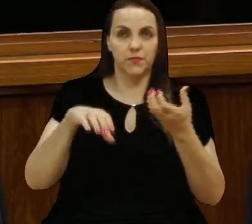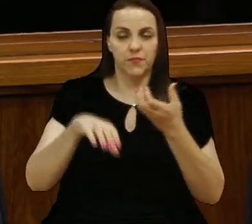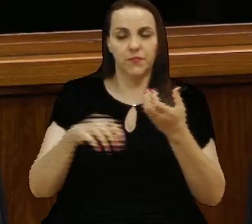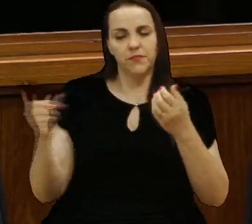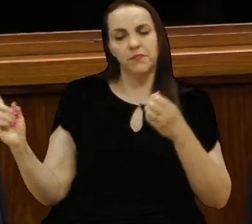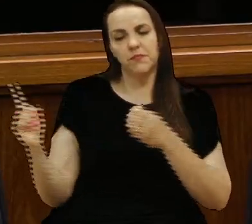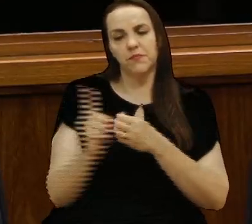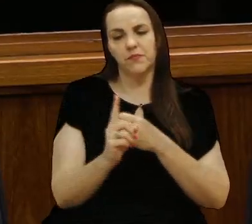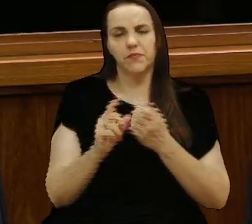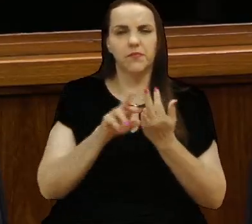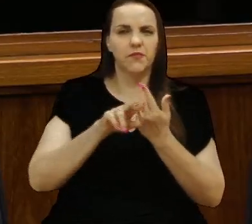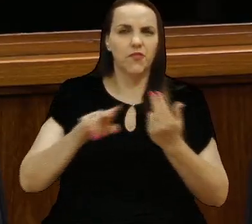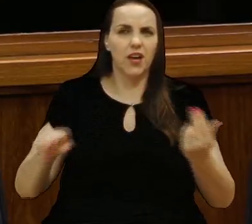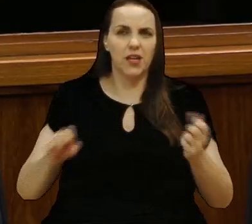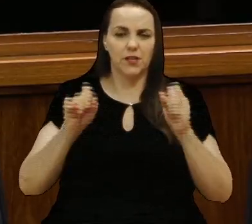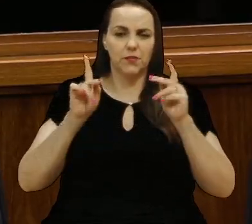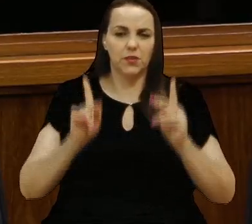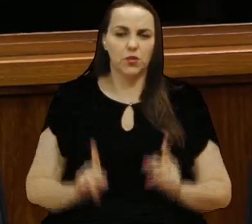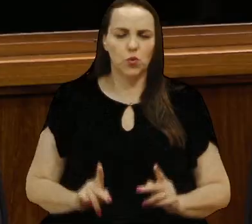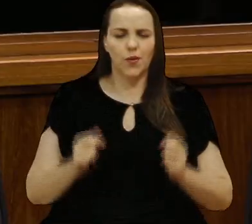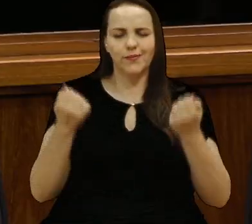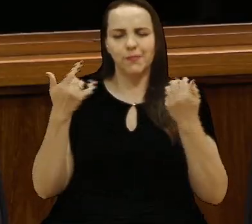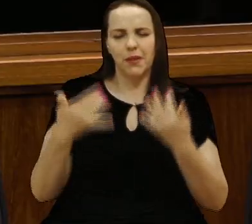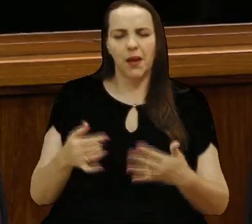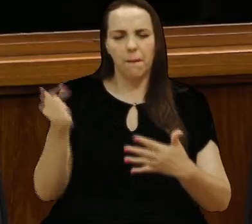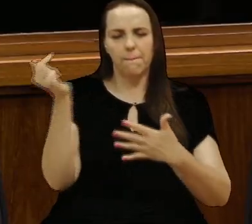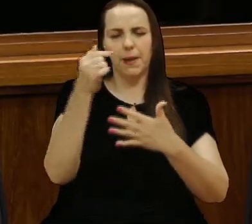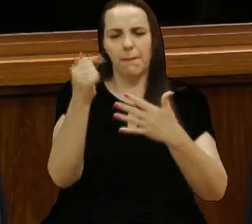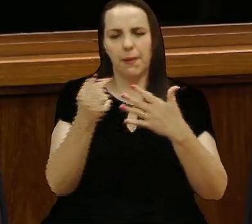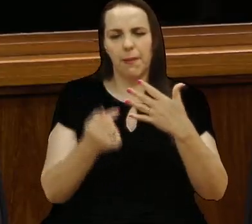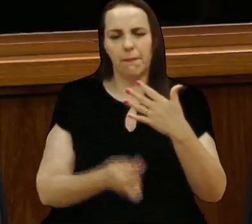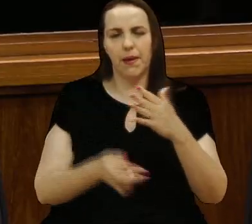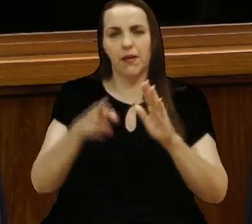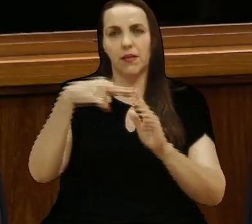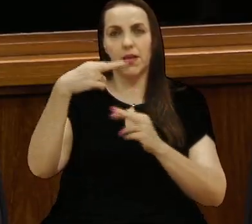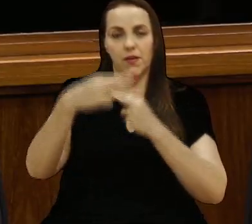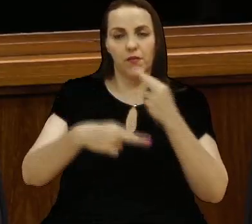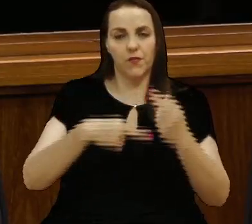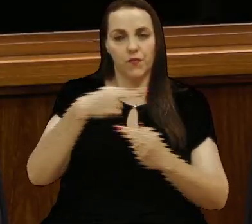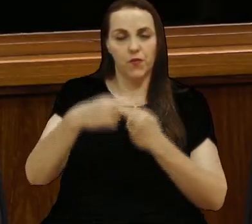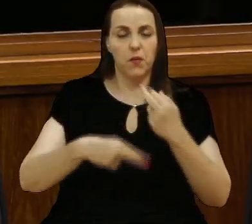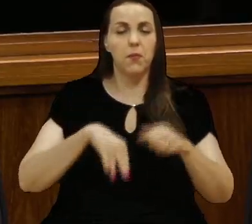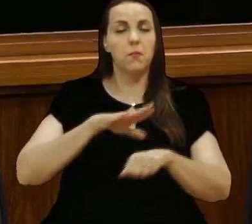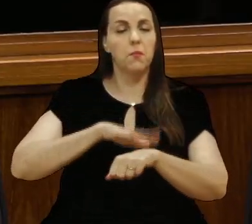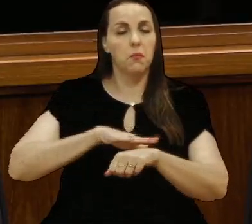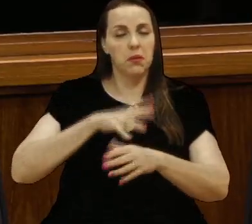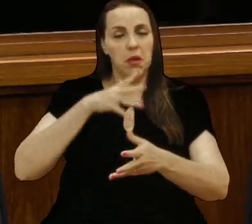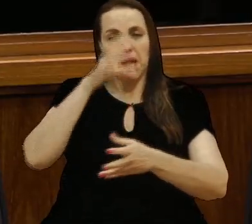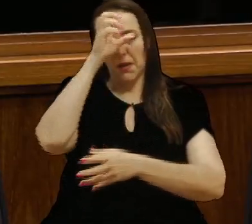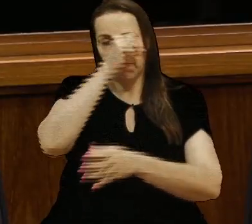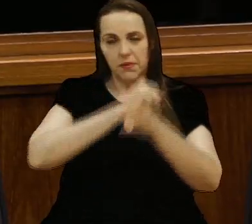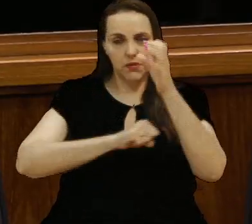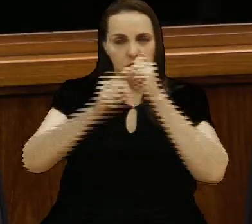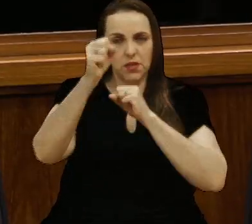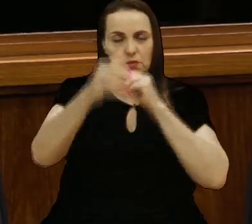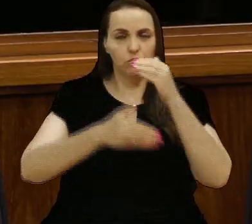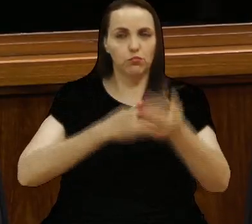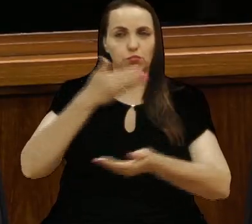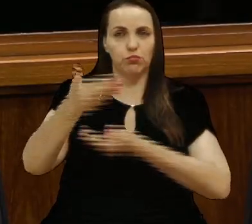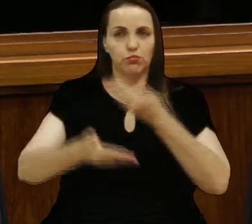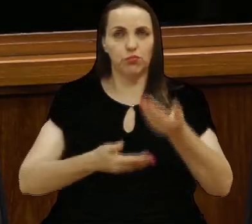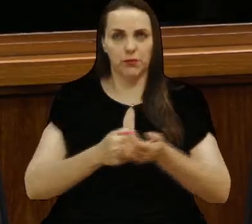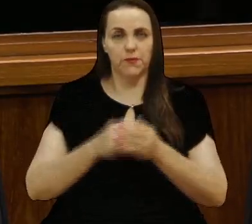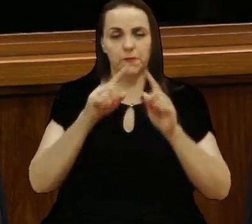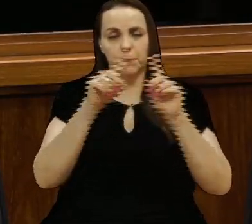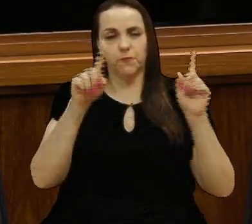pessoas que explicaram pontos importantes da reforma. Foi um momento de muito aprendizado e bastante troca com os servidores.